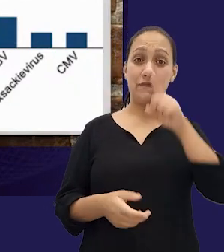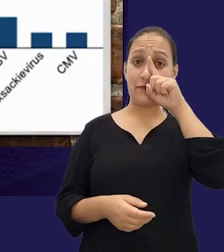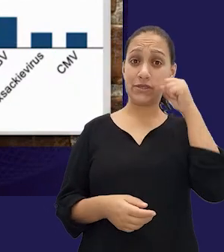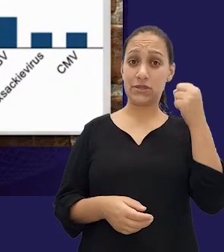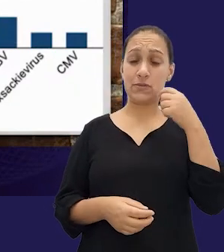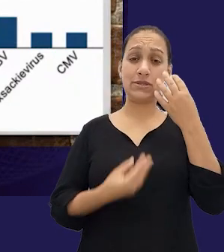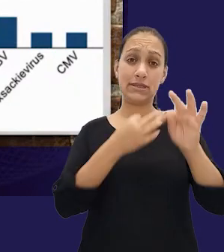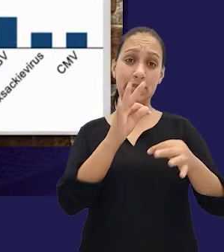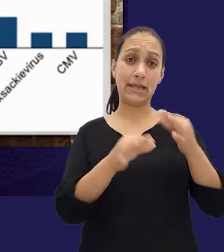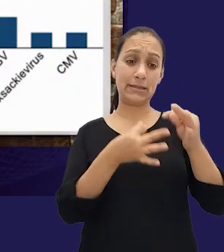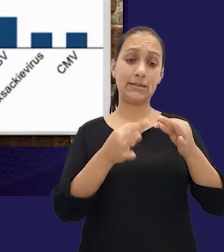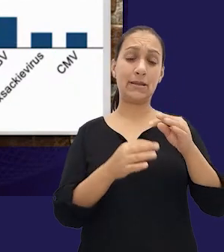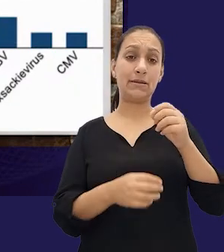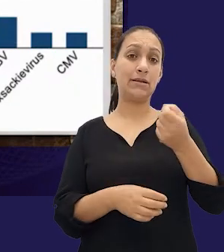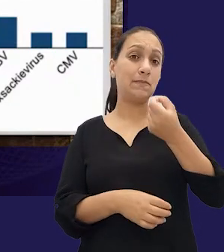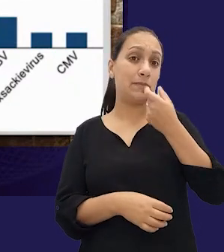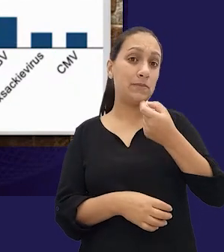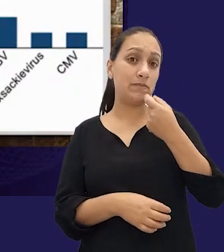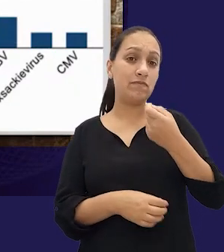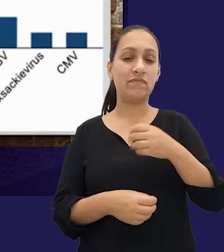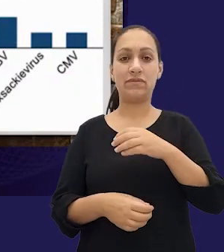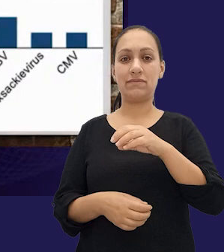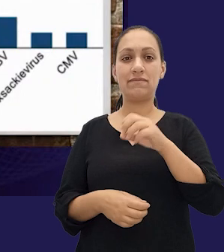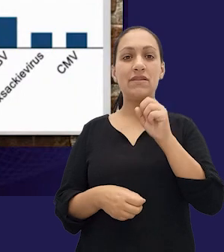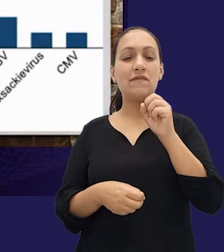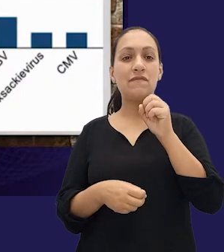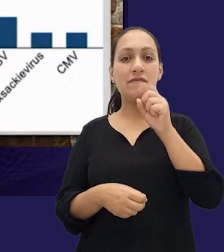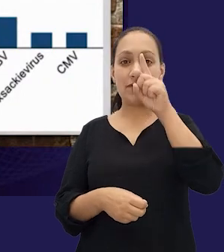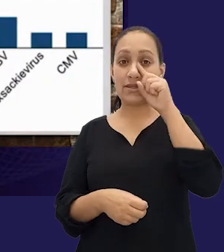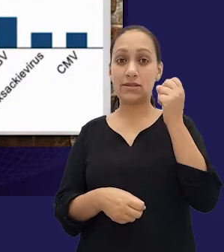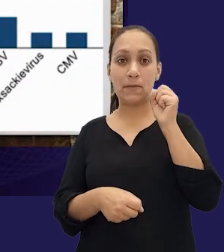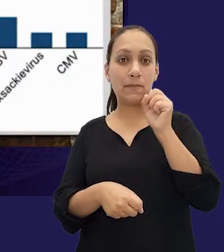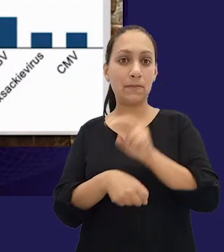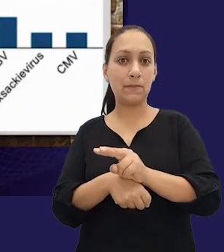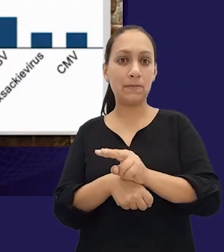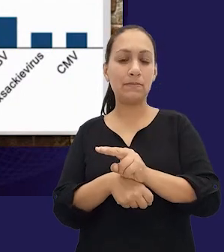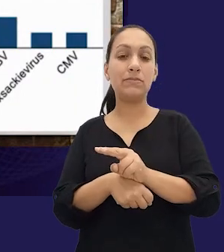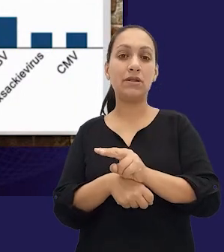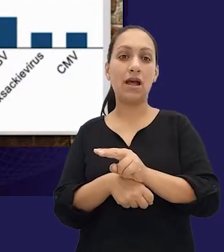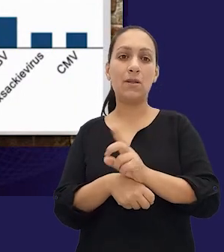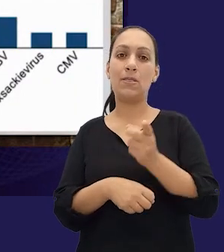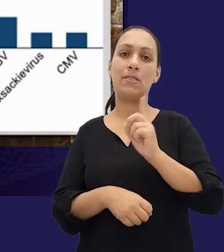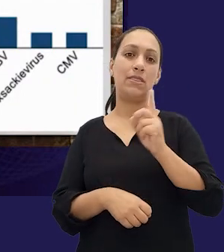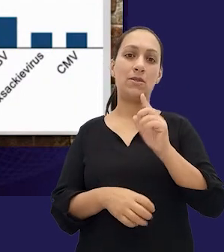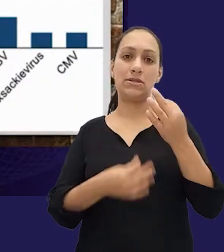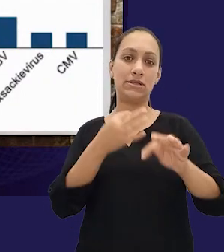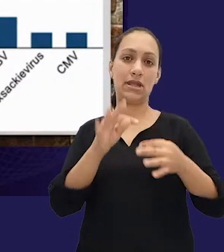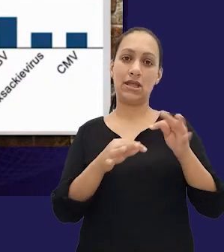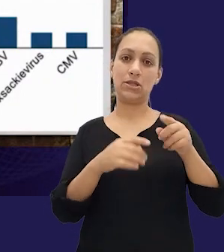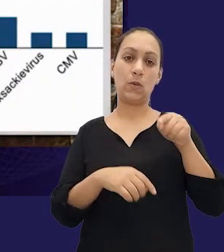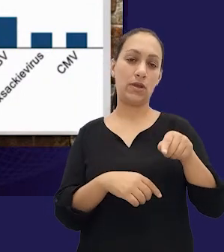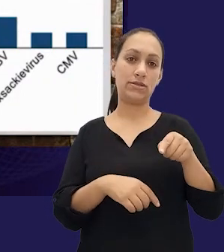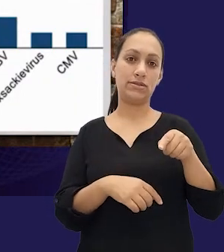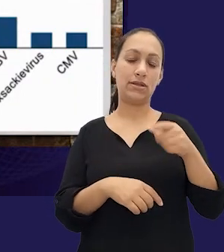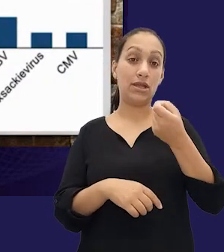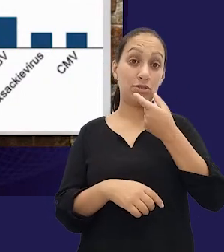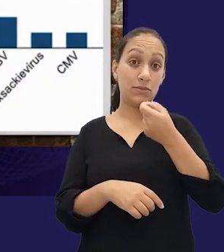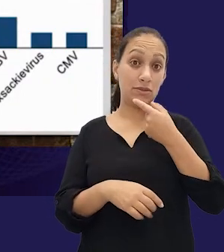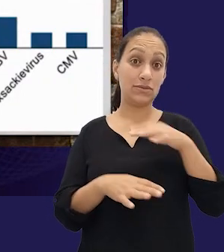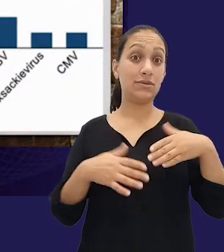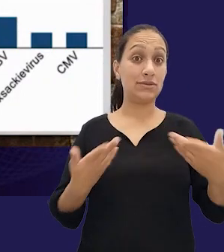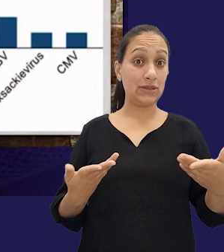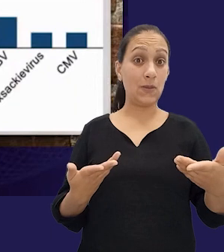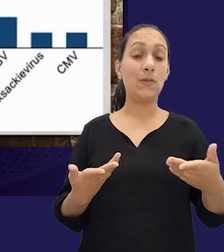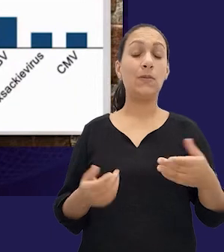com antibiótico, infecção viral não se trata com antibiótico, né? Então, essa é a tecla